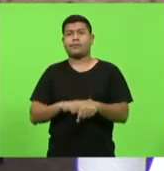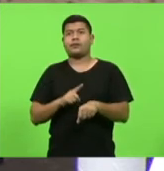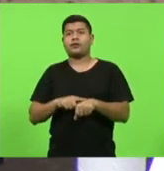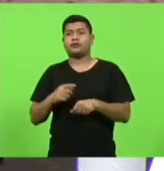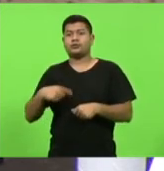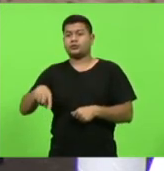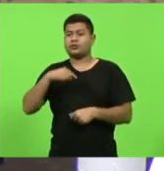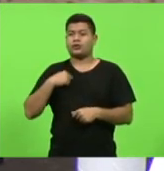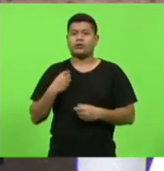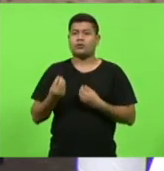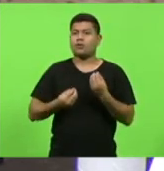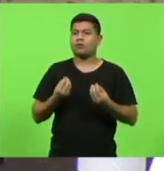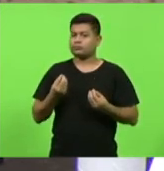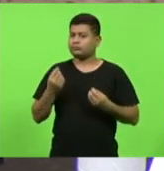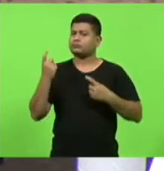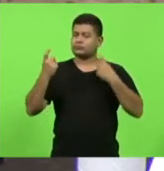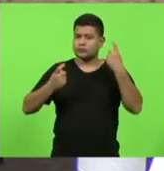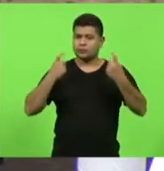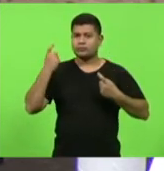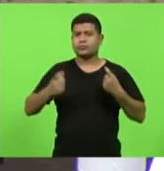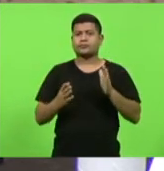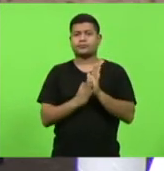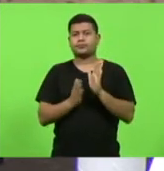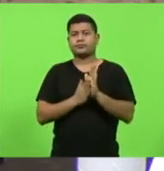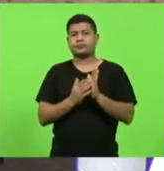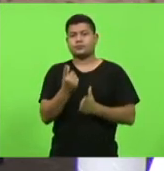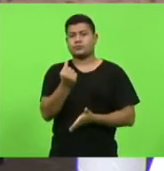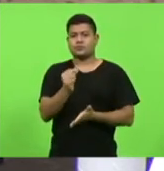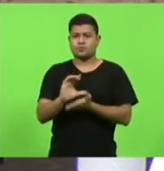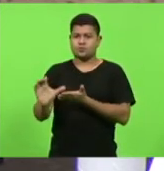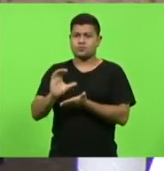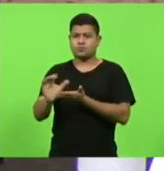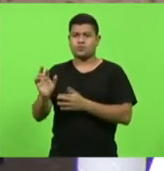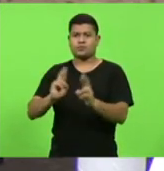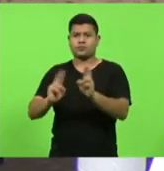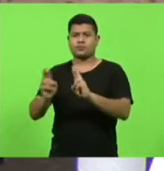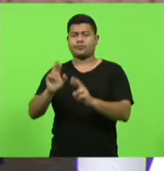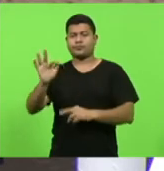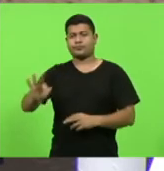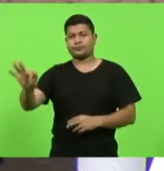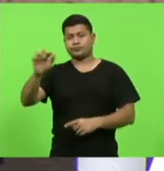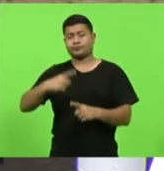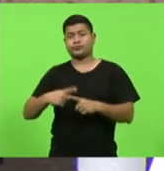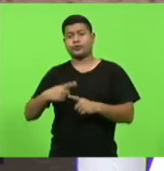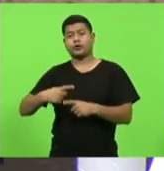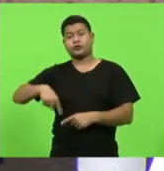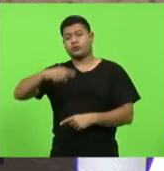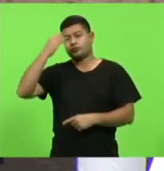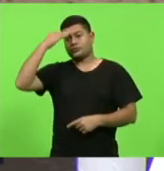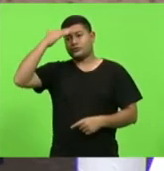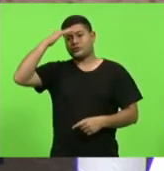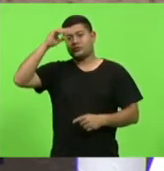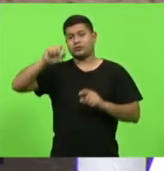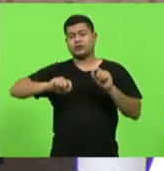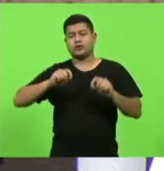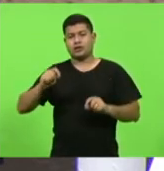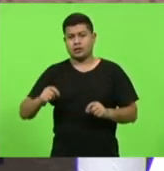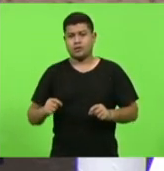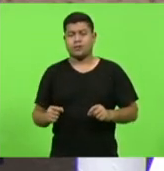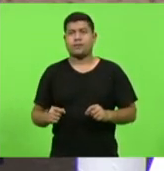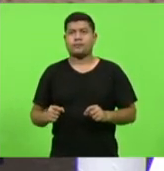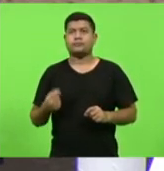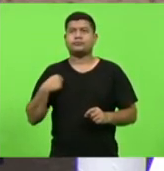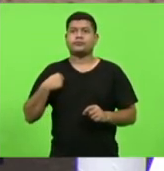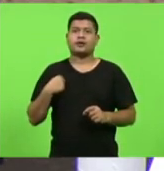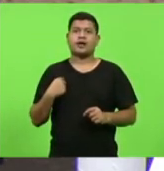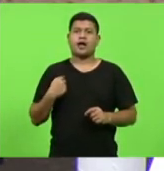atrás nessa proposta de se investir nas rodovias federais. Porque entendemos, e eu que transito 10 mil quilômetros por